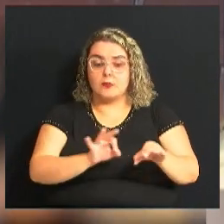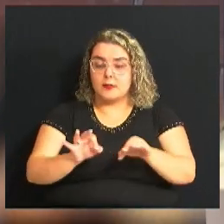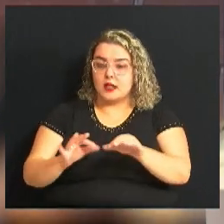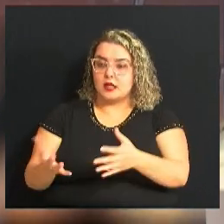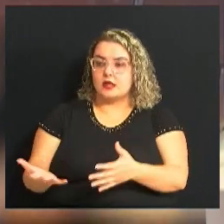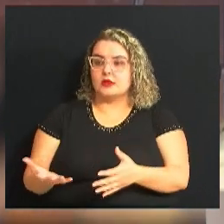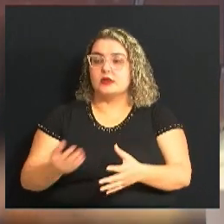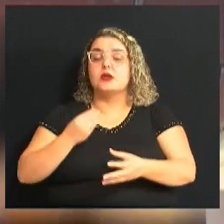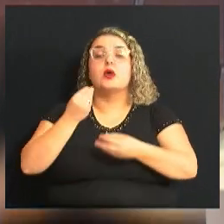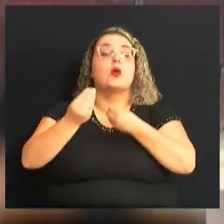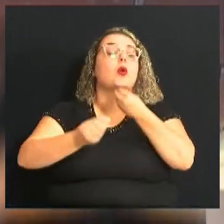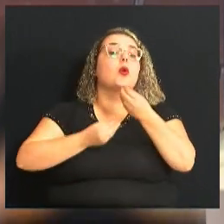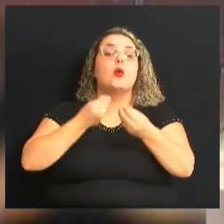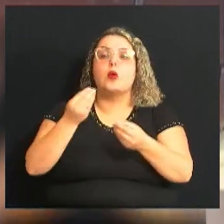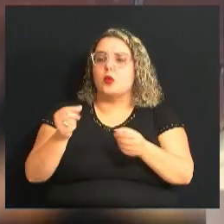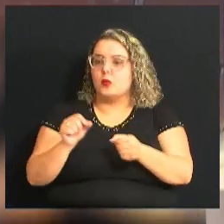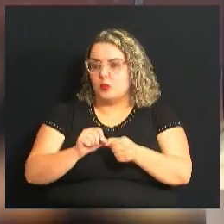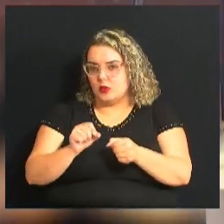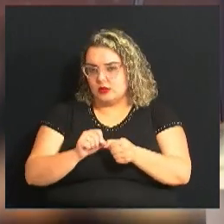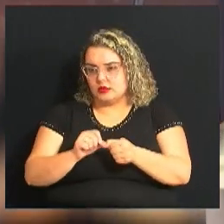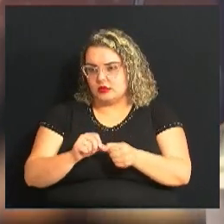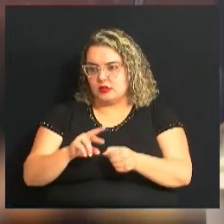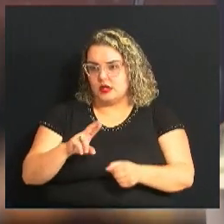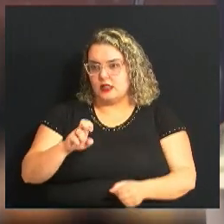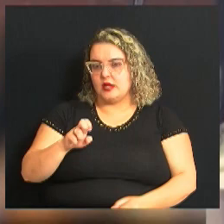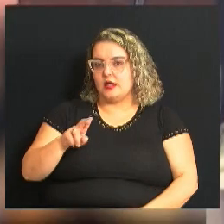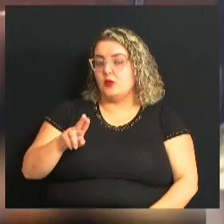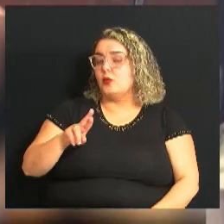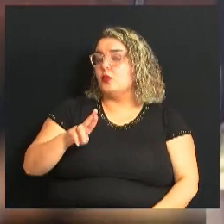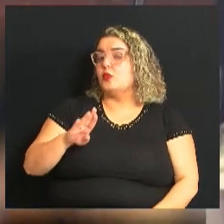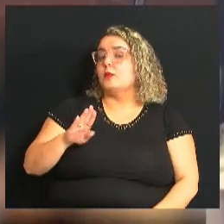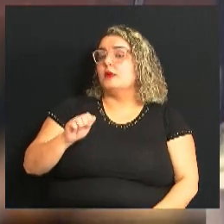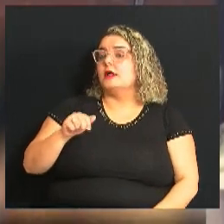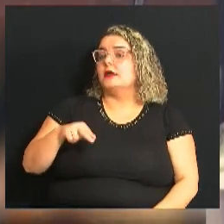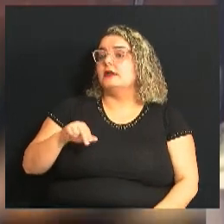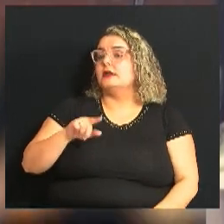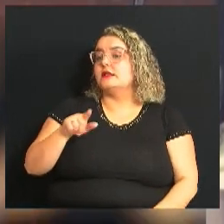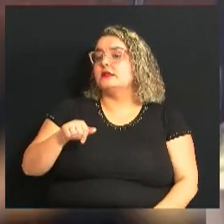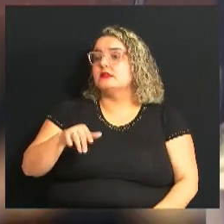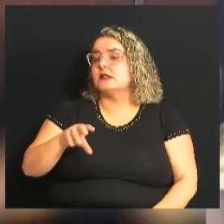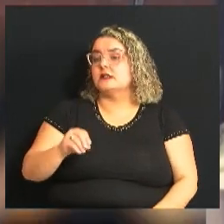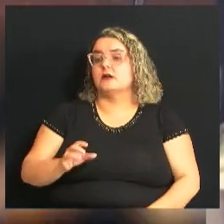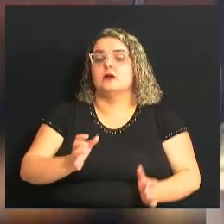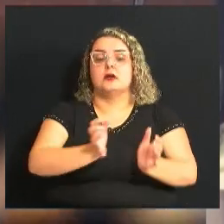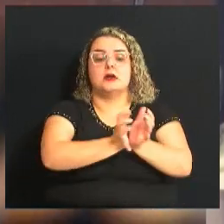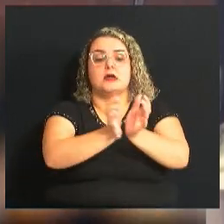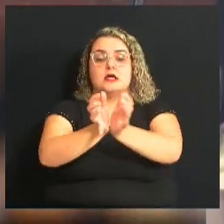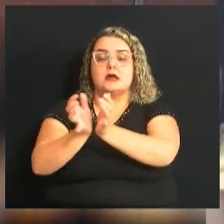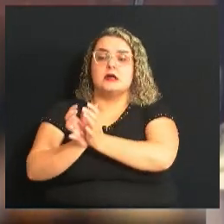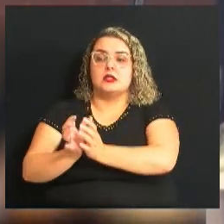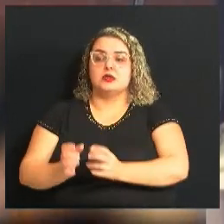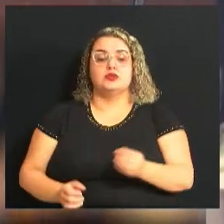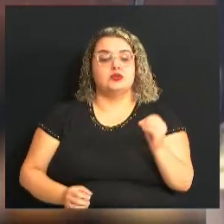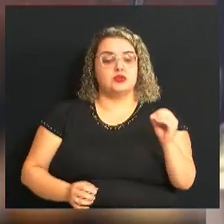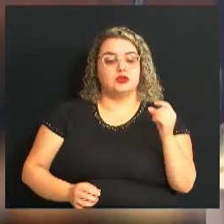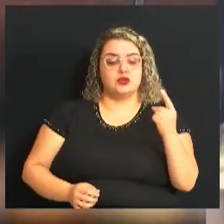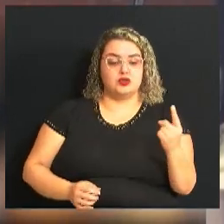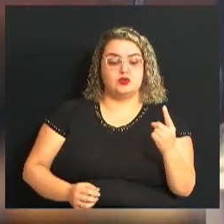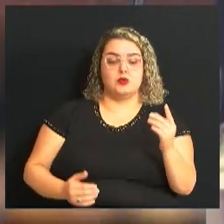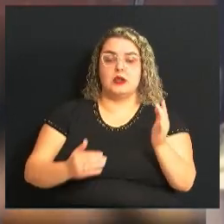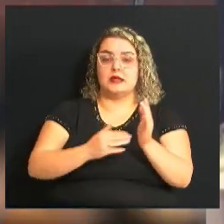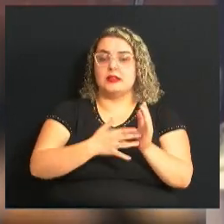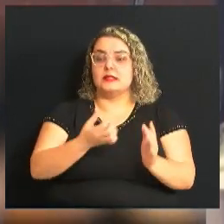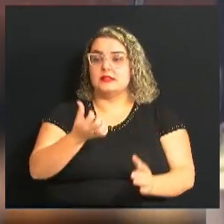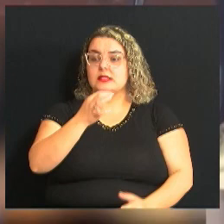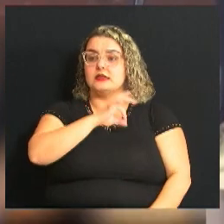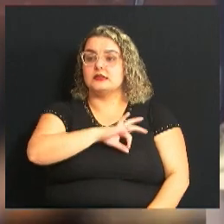como fazer essa reurbanização no centro. Por exemplo, da classe social, quando a gente fala de 1 a 6 salários mínimos,